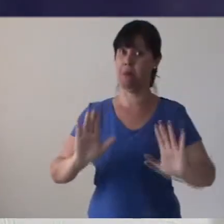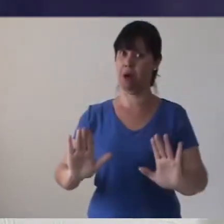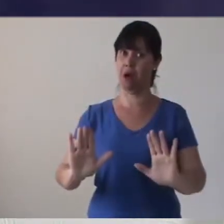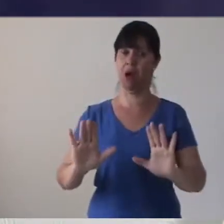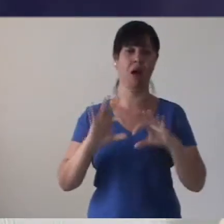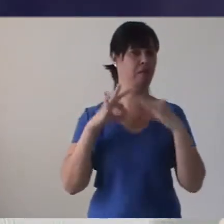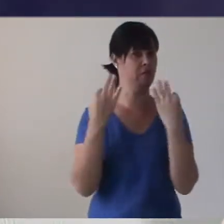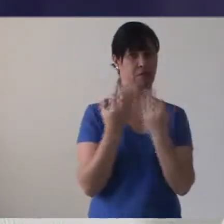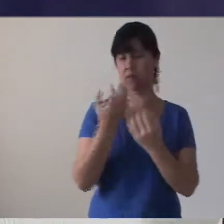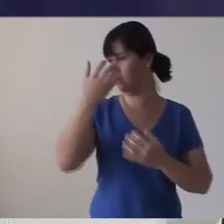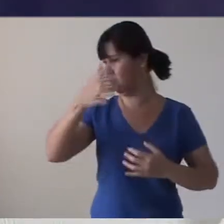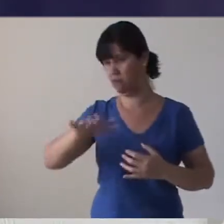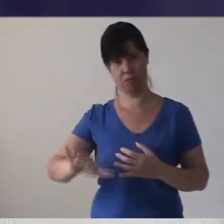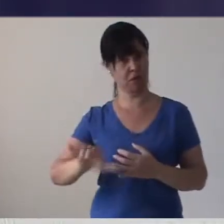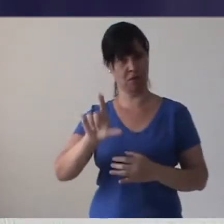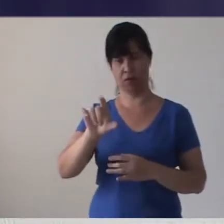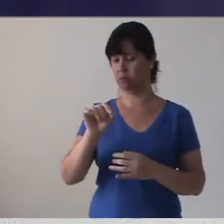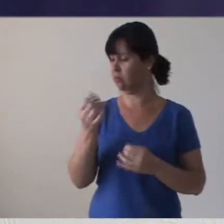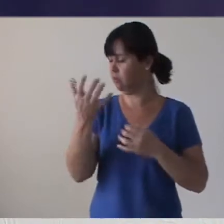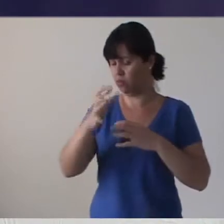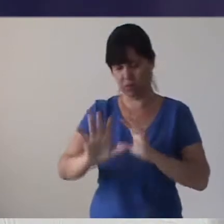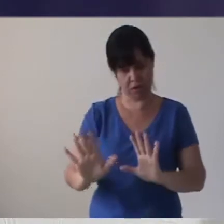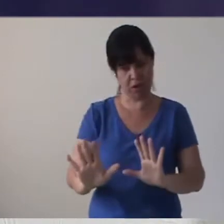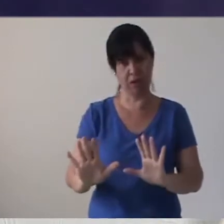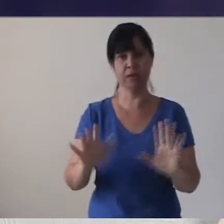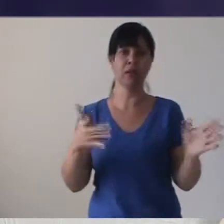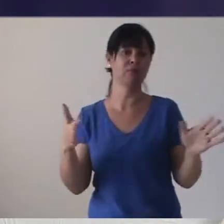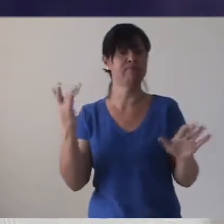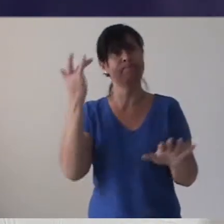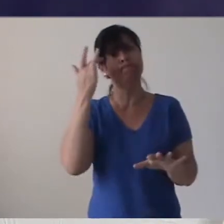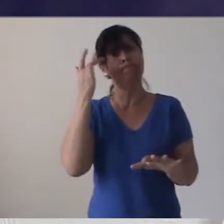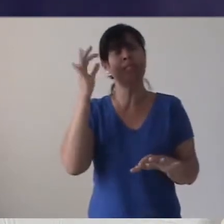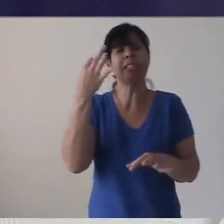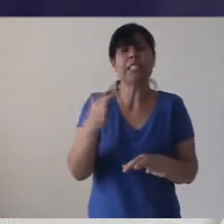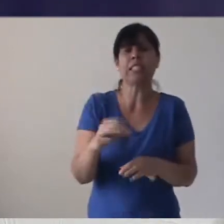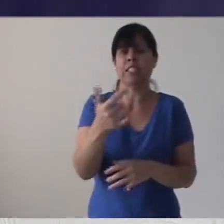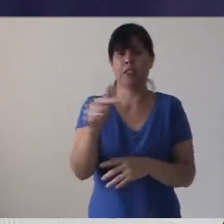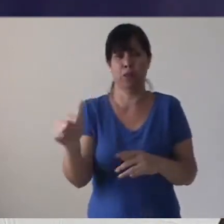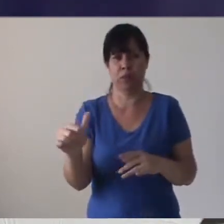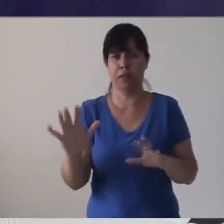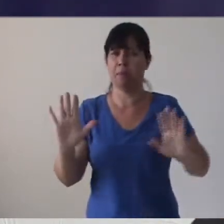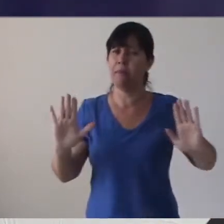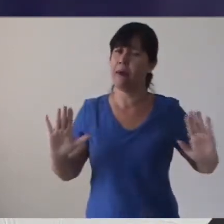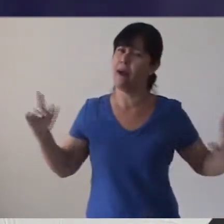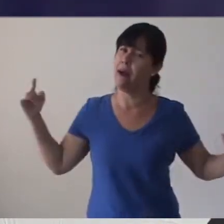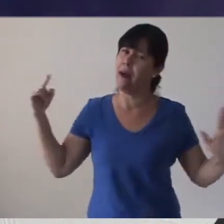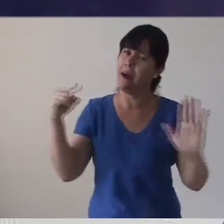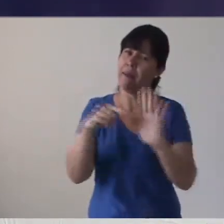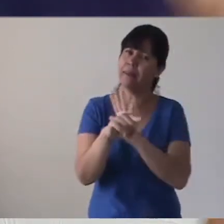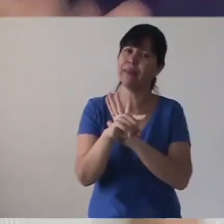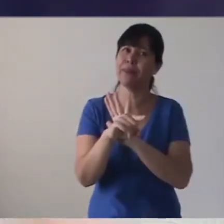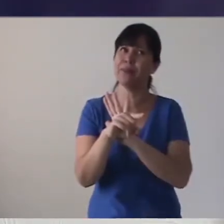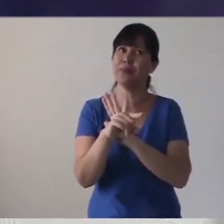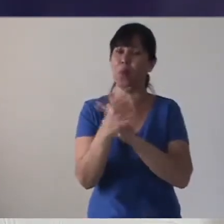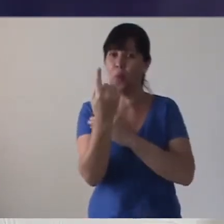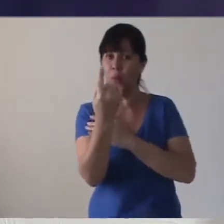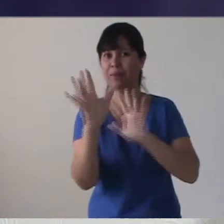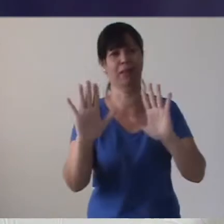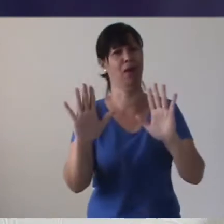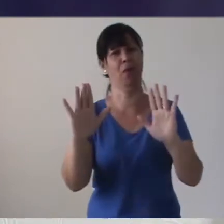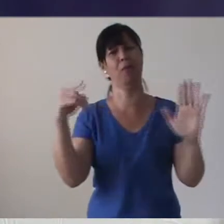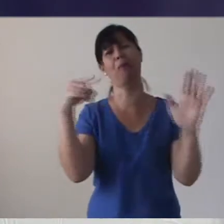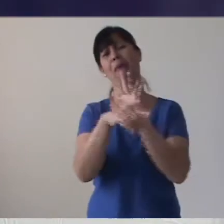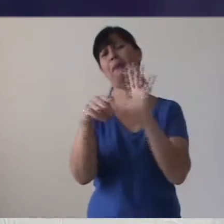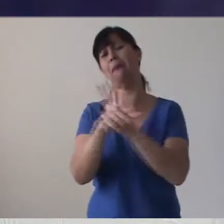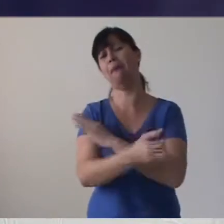pais não querem, então ainda está tudo muito indefinido. Mas a pergunta, existem várias